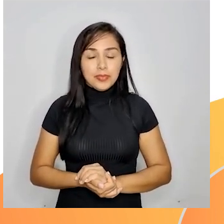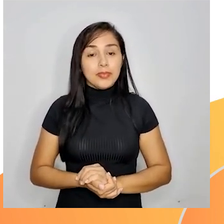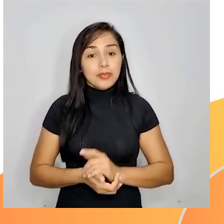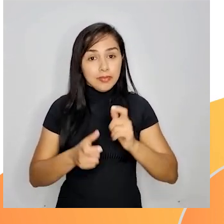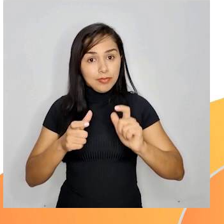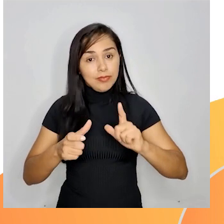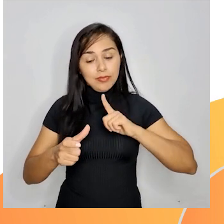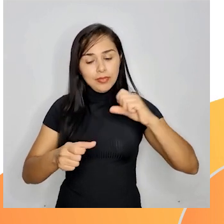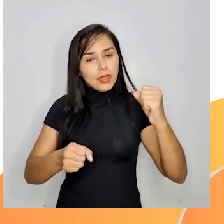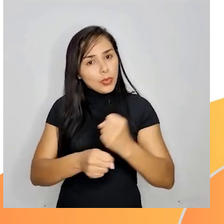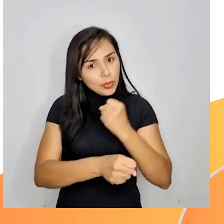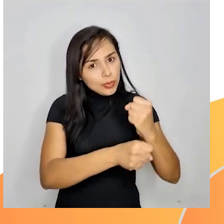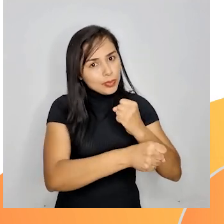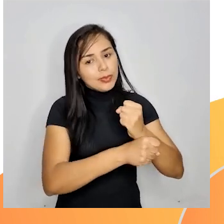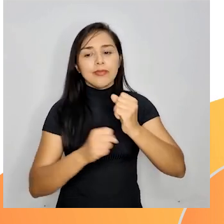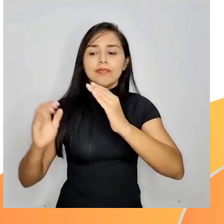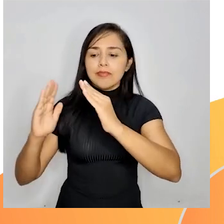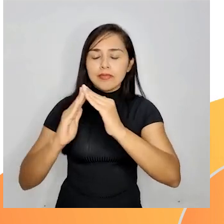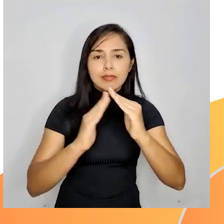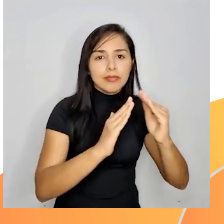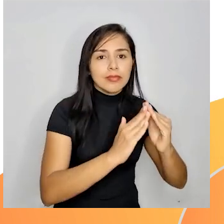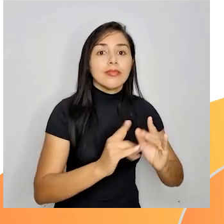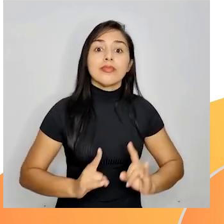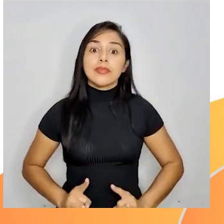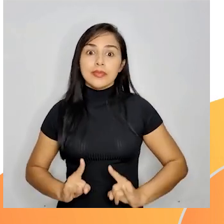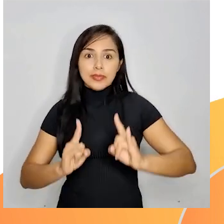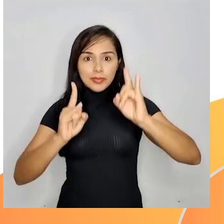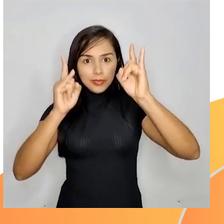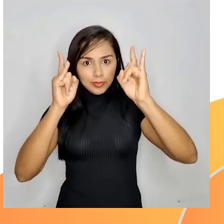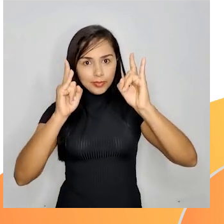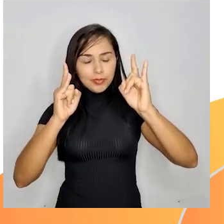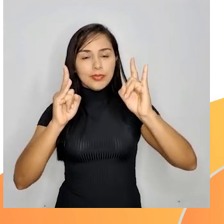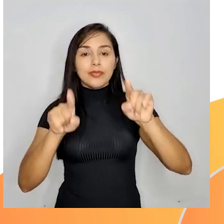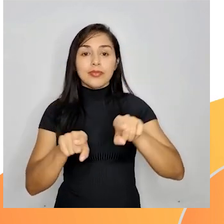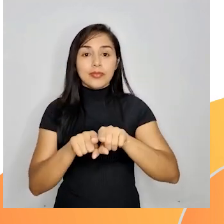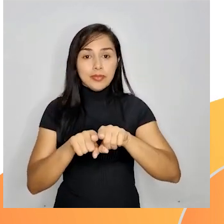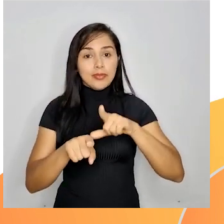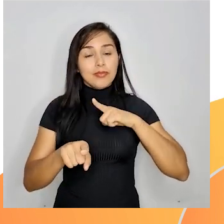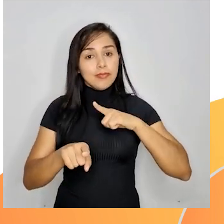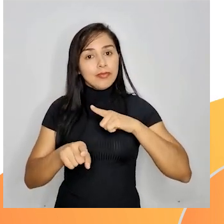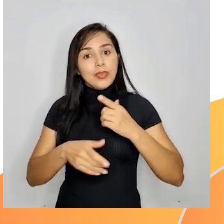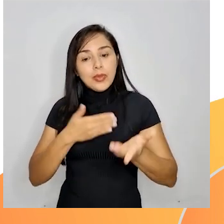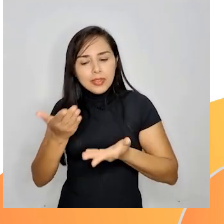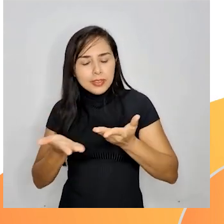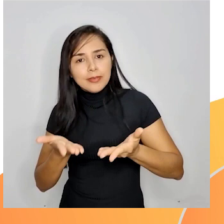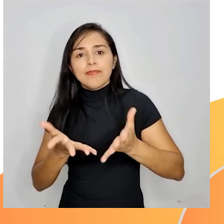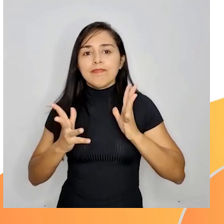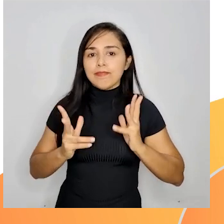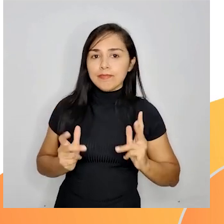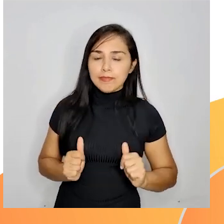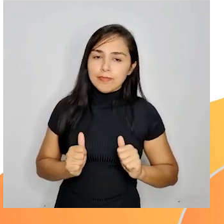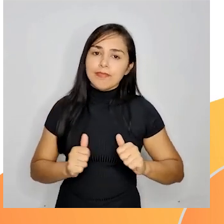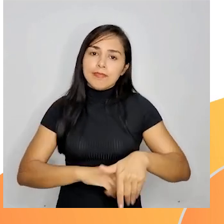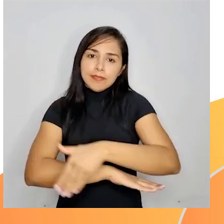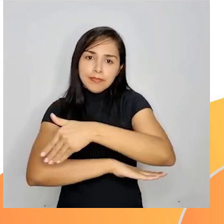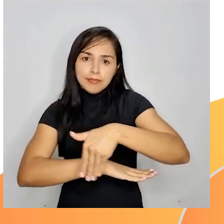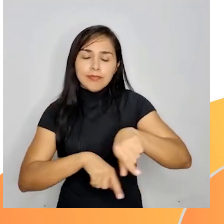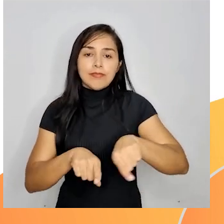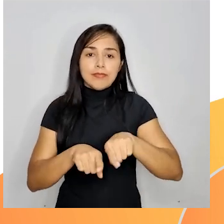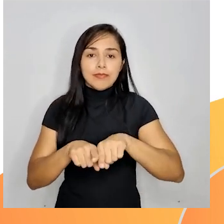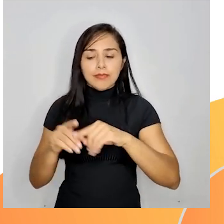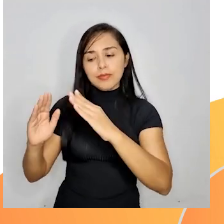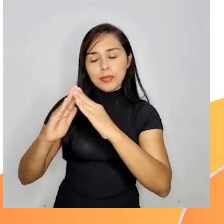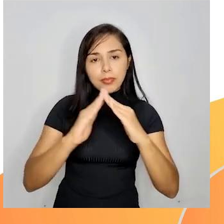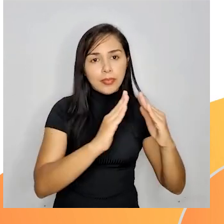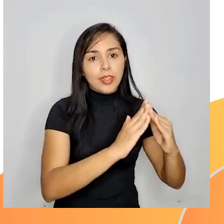muitas residências, prédios, né? Tem saneamento básico, tem as habitações, os